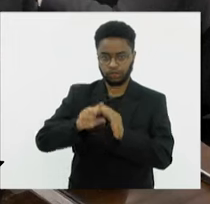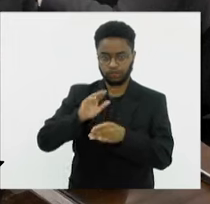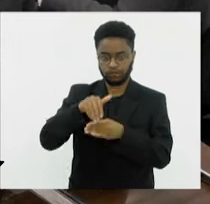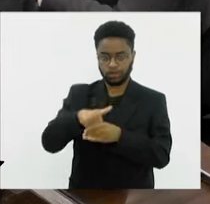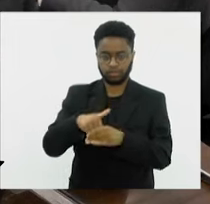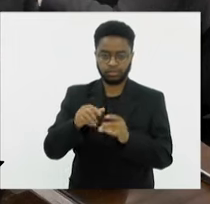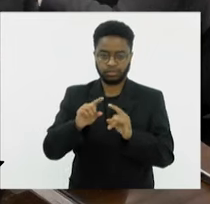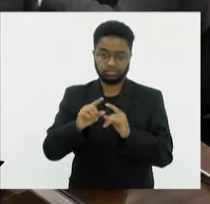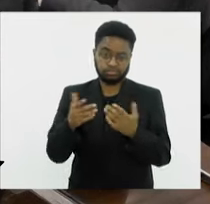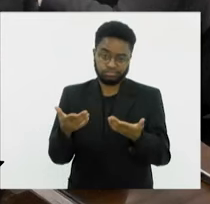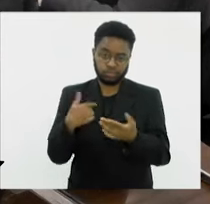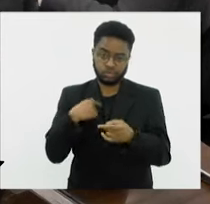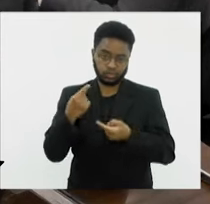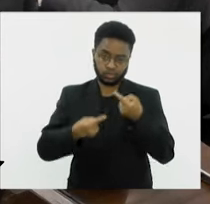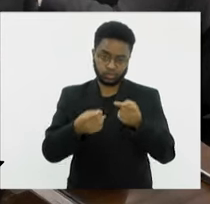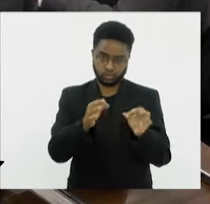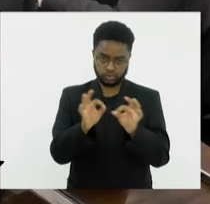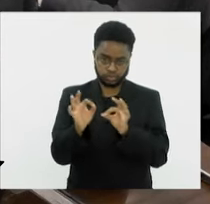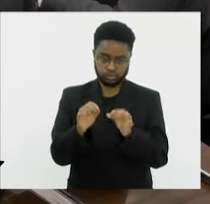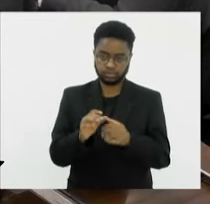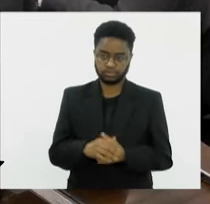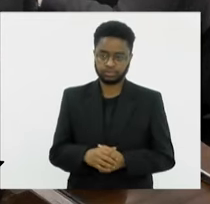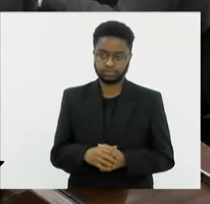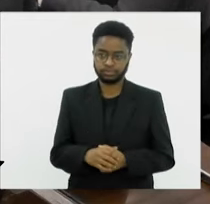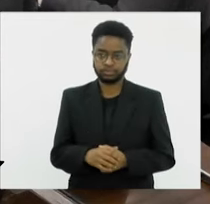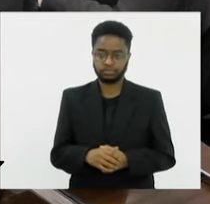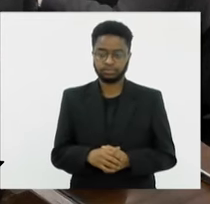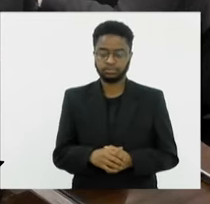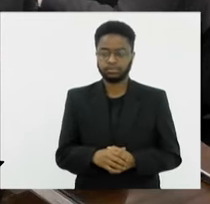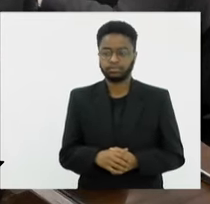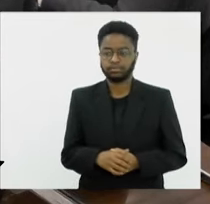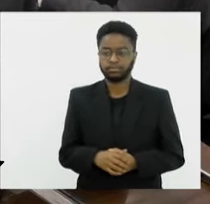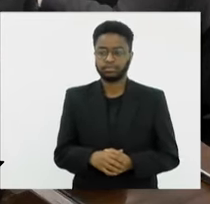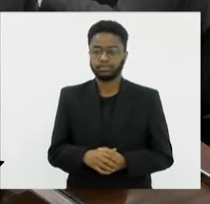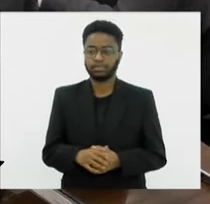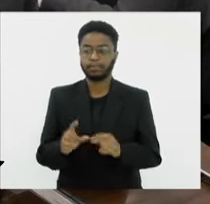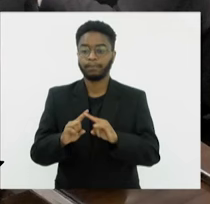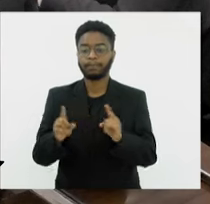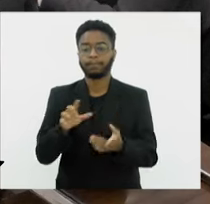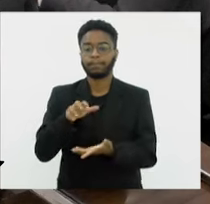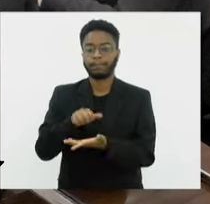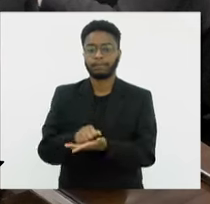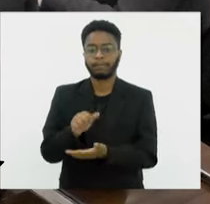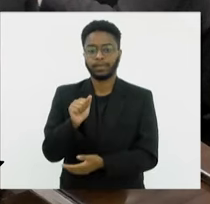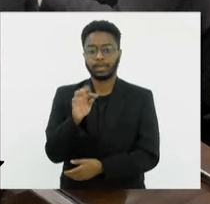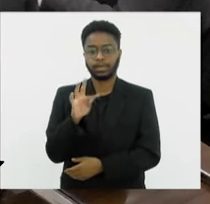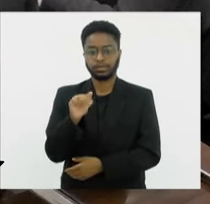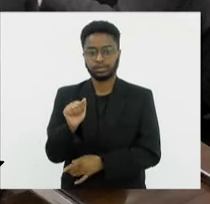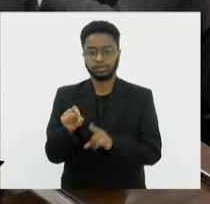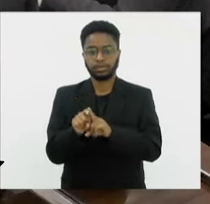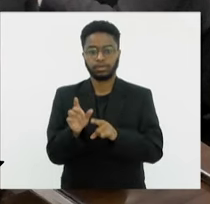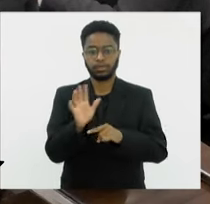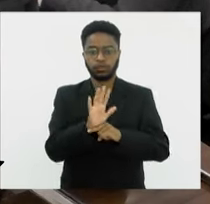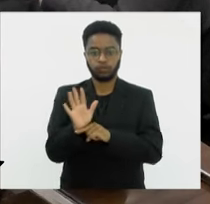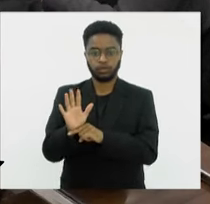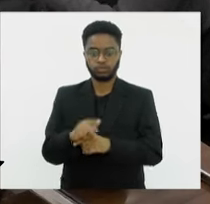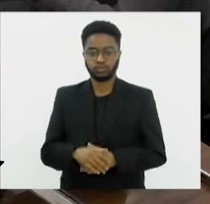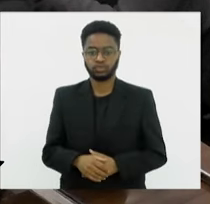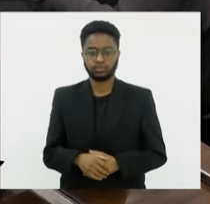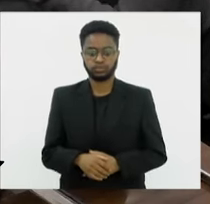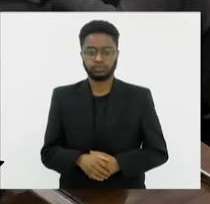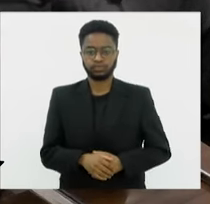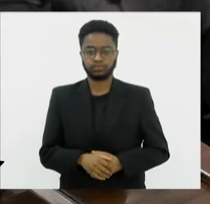debate, tenho uma posição diferente. Perfeito. Fica registrado em ata e no vídeo.